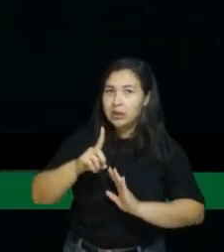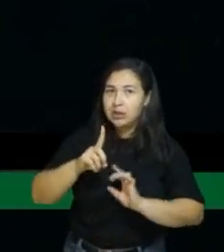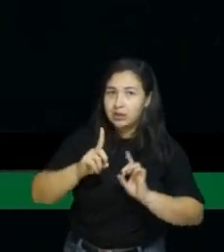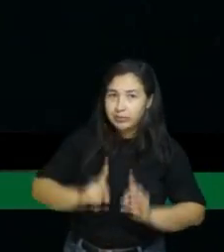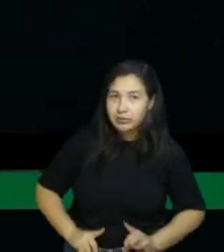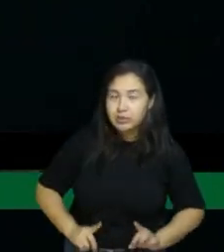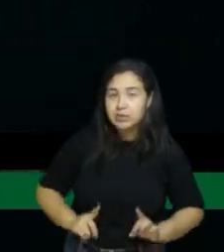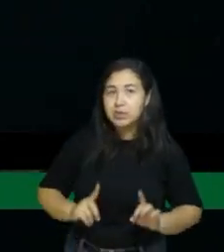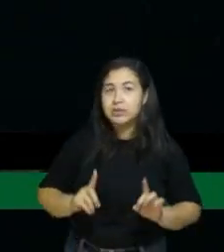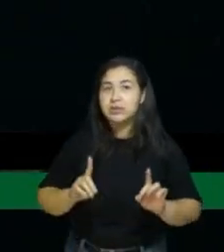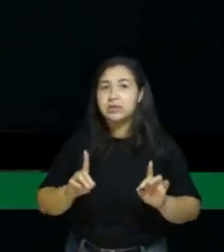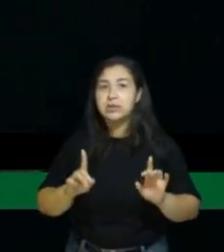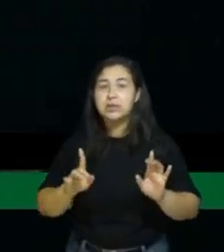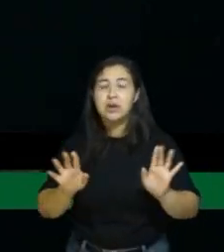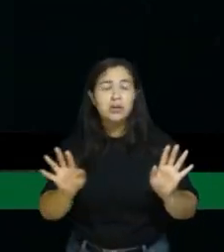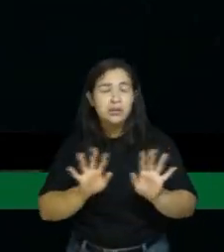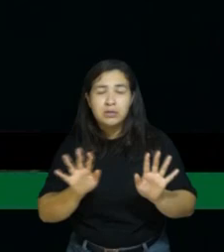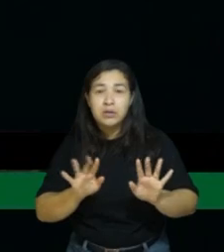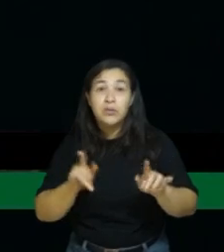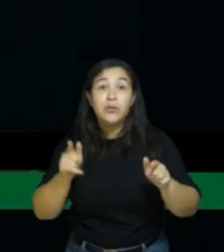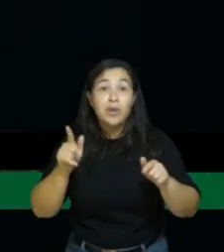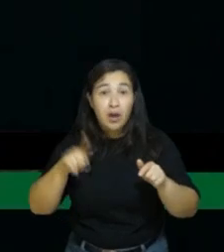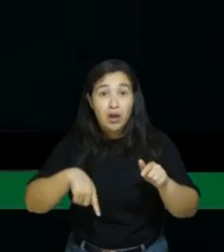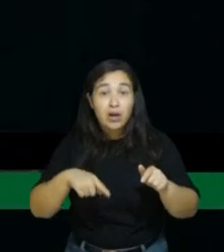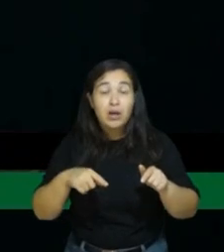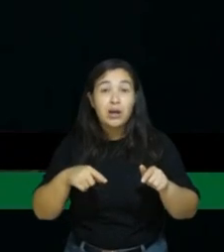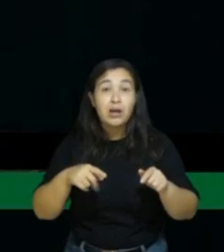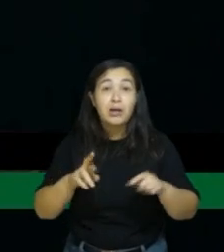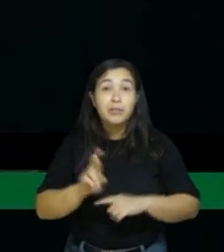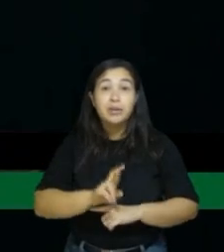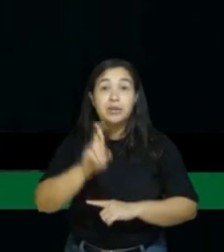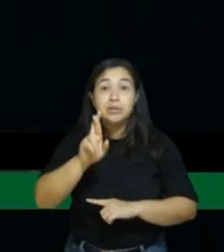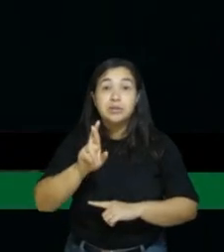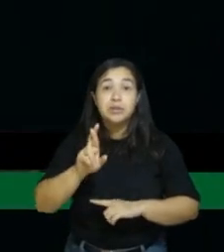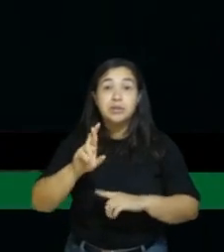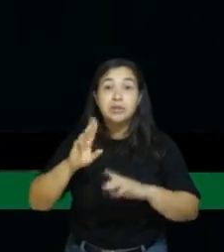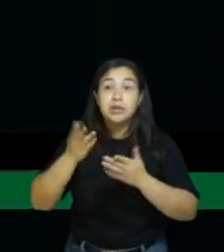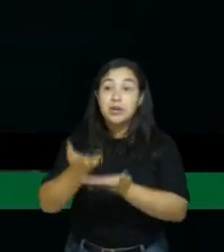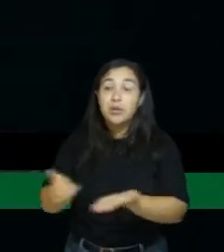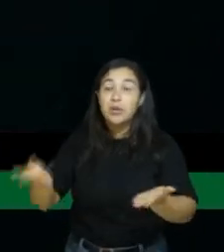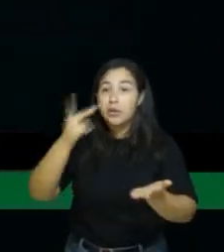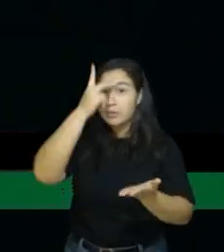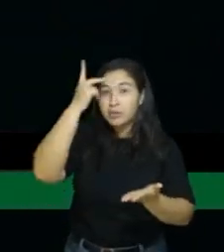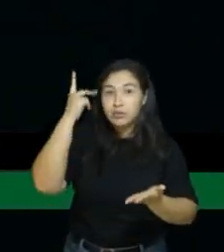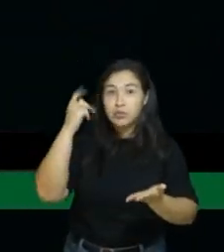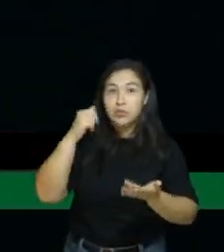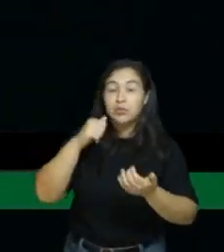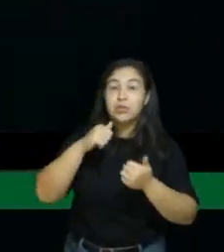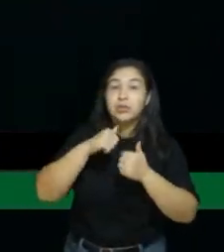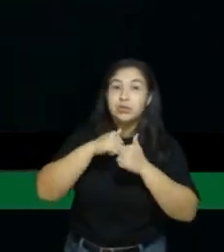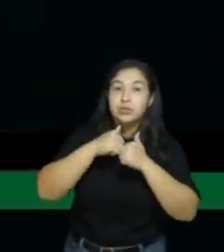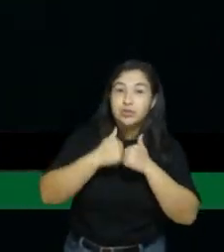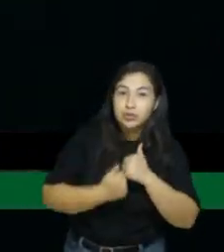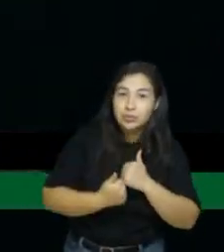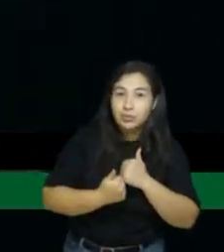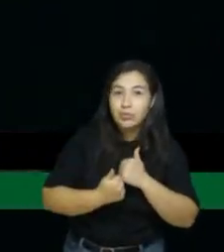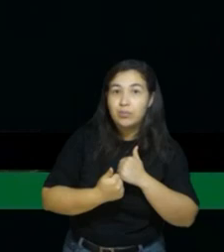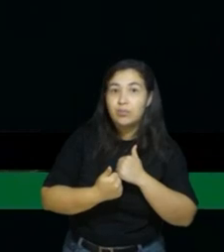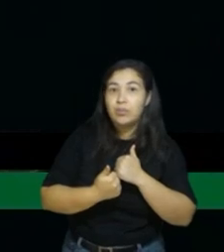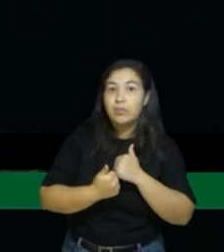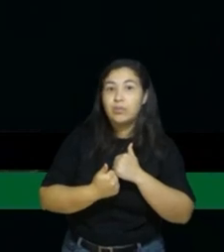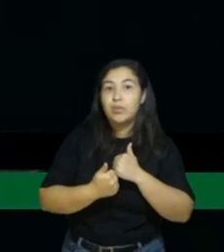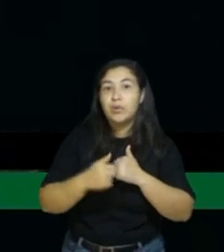Maria Lena maba mas com certeza eu falo em nome do paradesporto de sant Santa Catarina um paradesporto que é